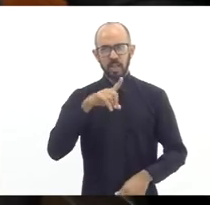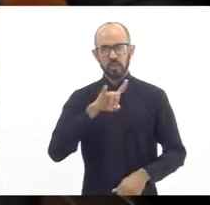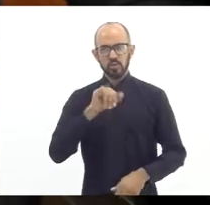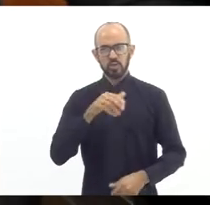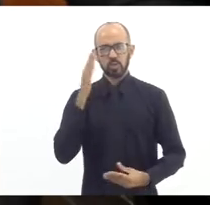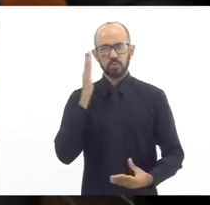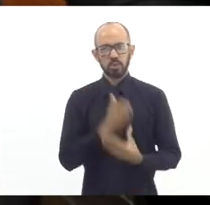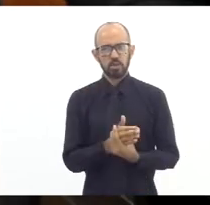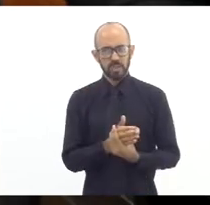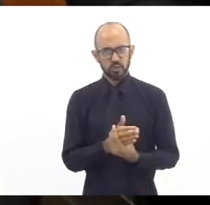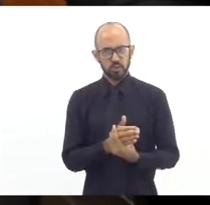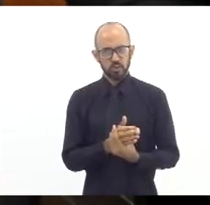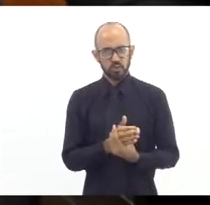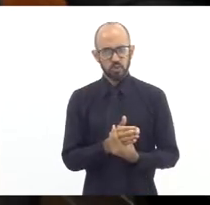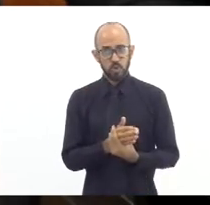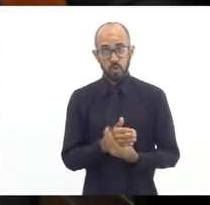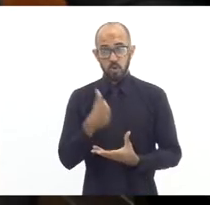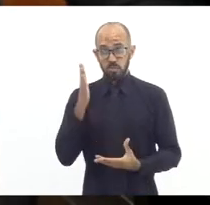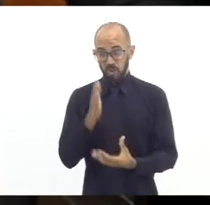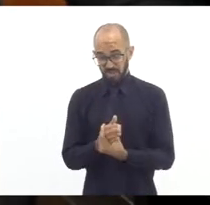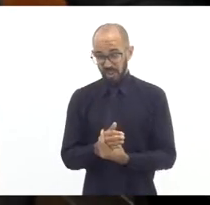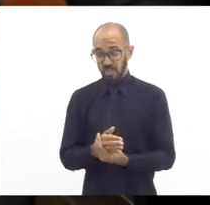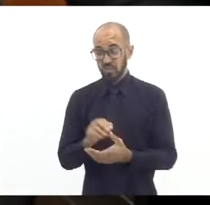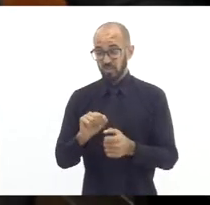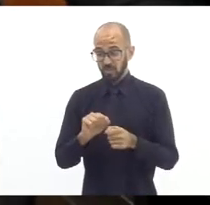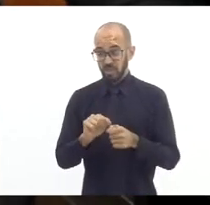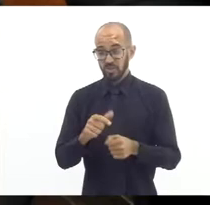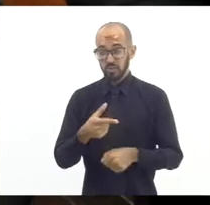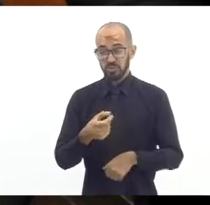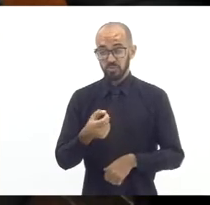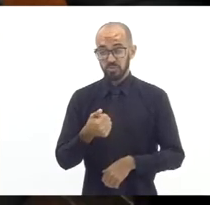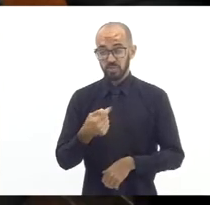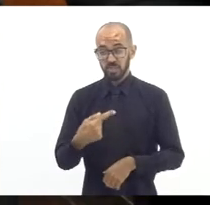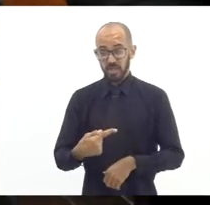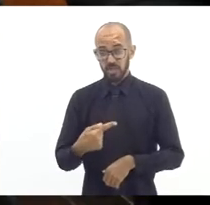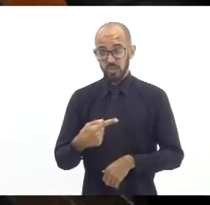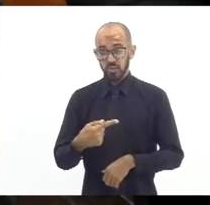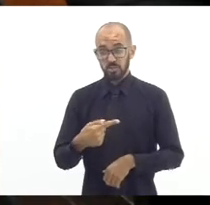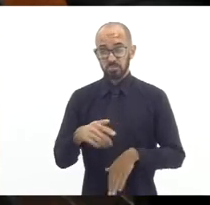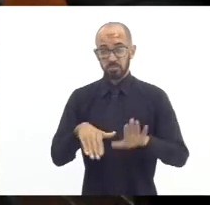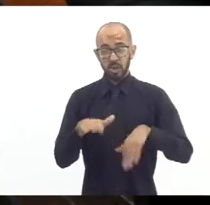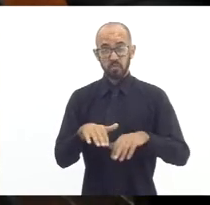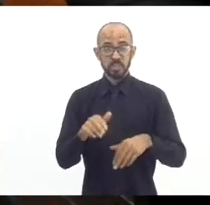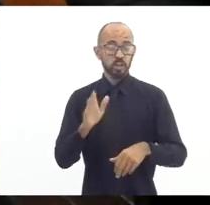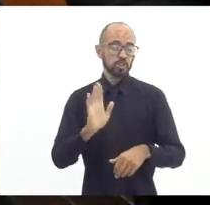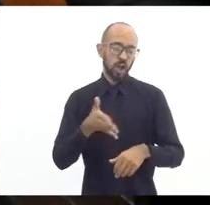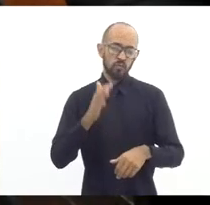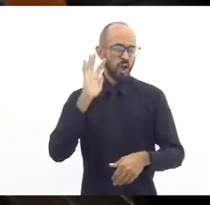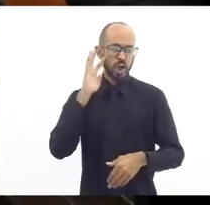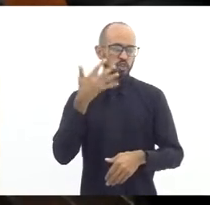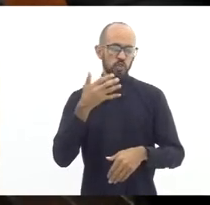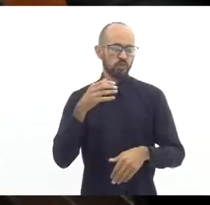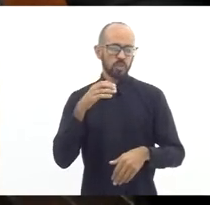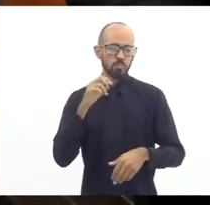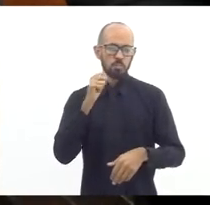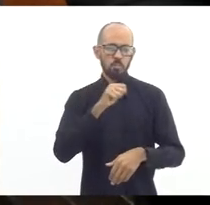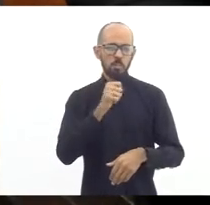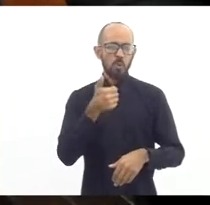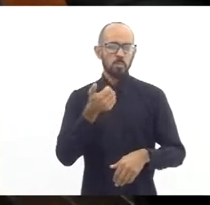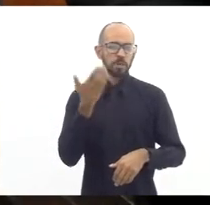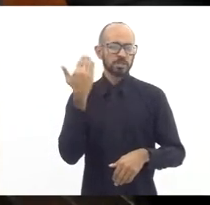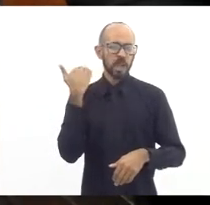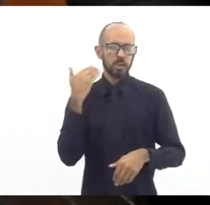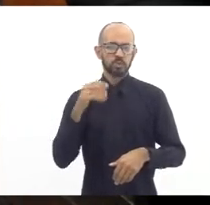processo foi aberto em 2017. Provavelmente, ele deve ter sido julgado já agora recentemente e ainda está em fase de